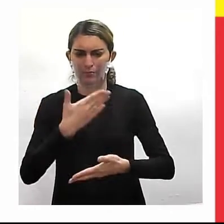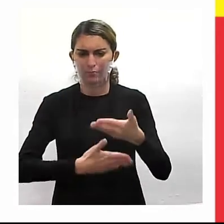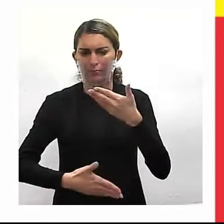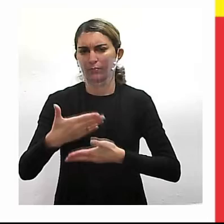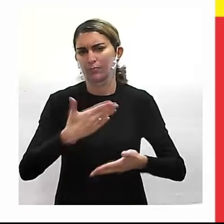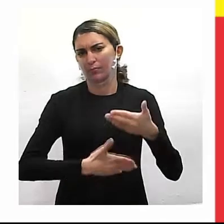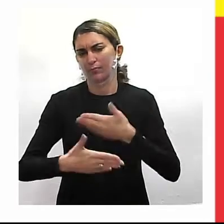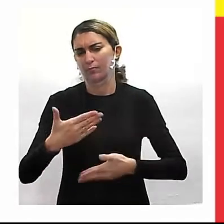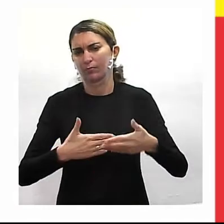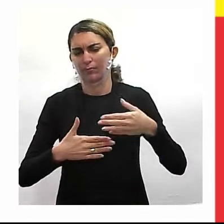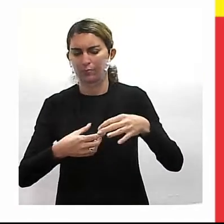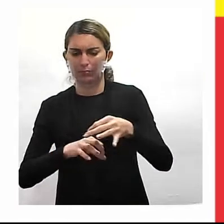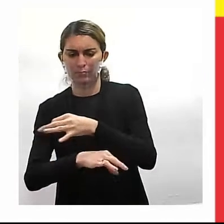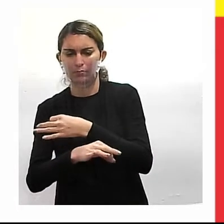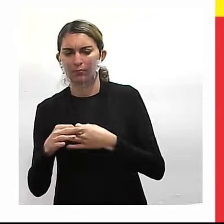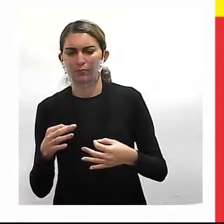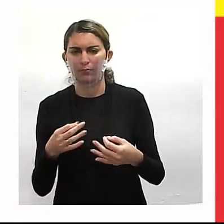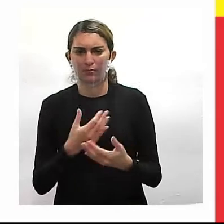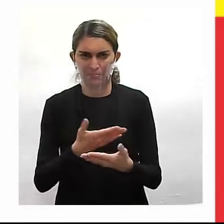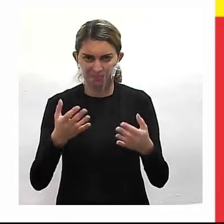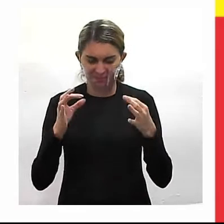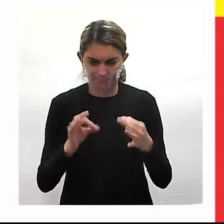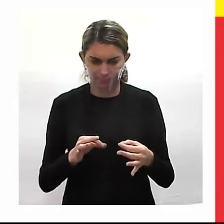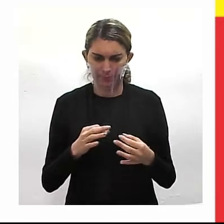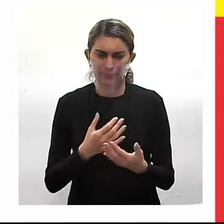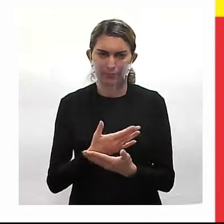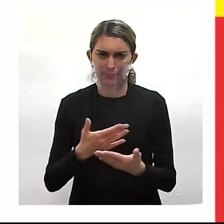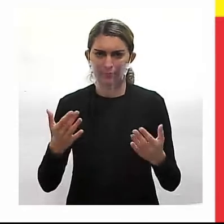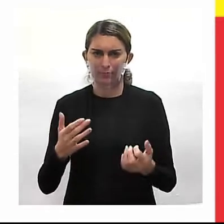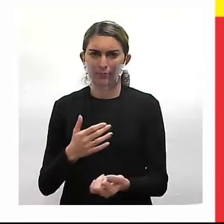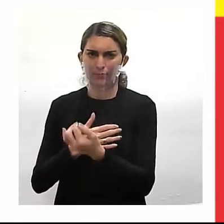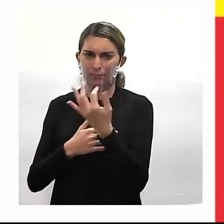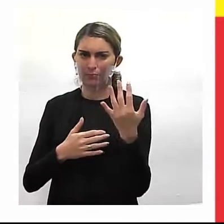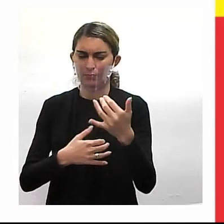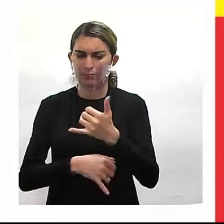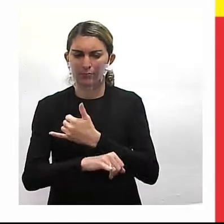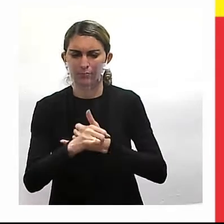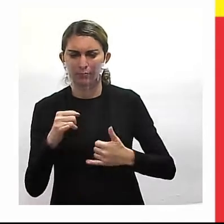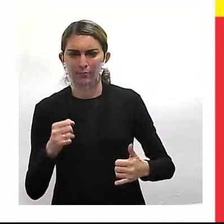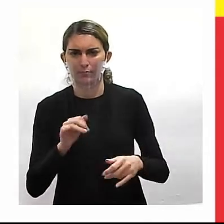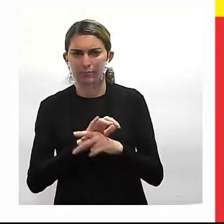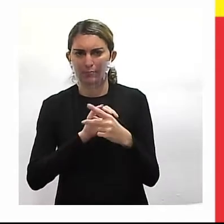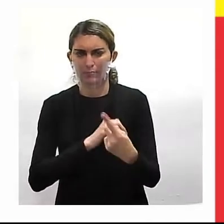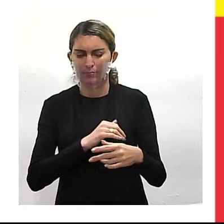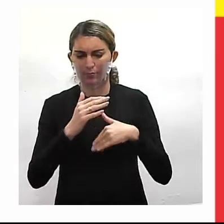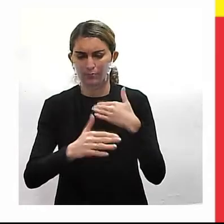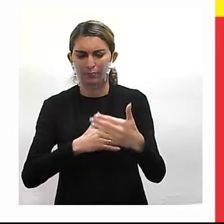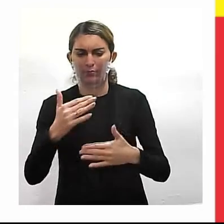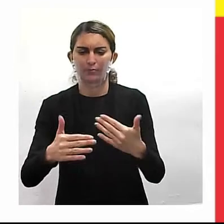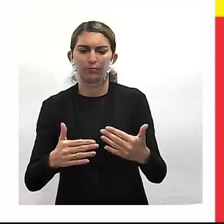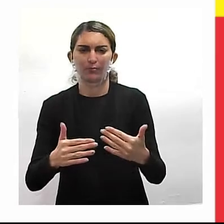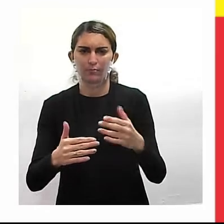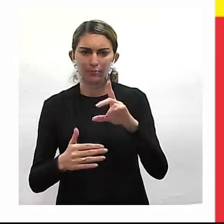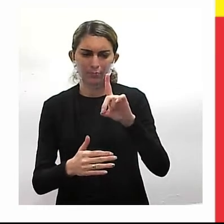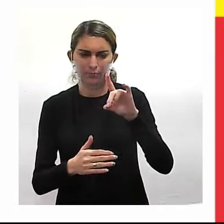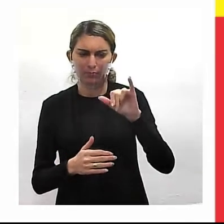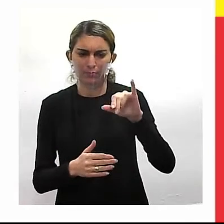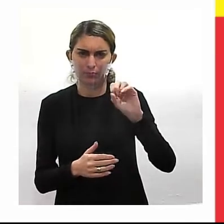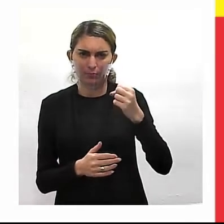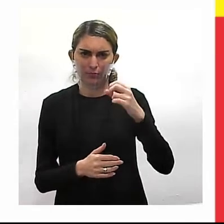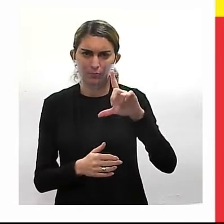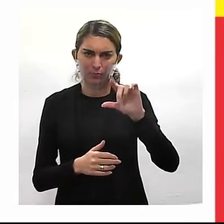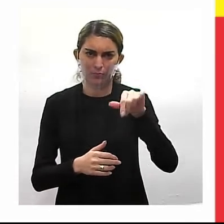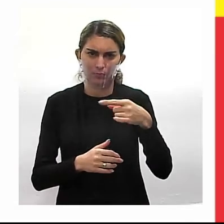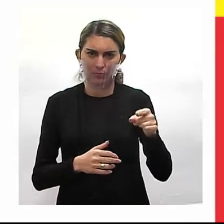interações intermoleculares, certo? A quantidade de energia envolvida nos processos de dissolução. Então,